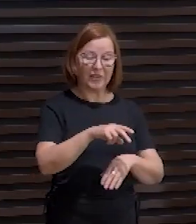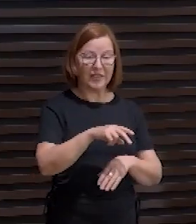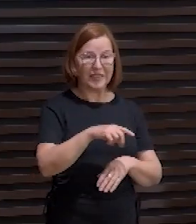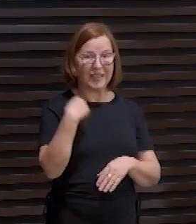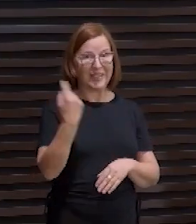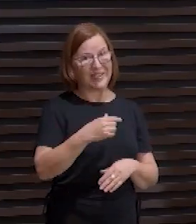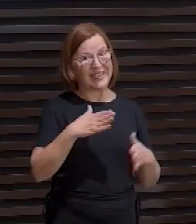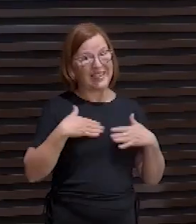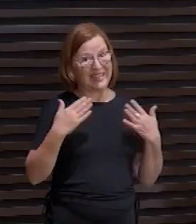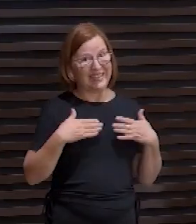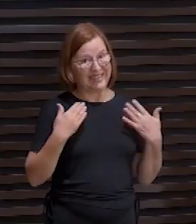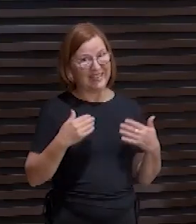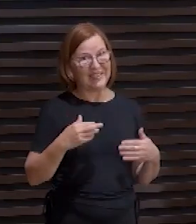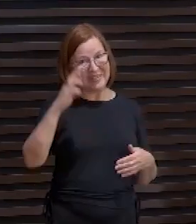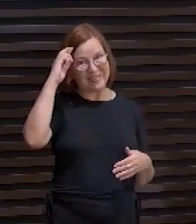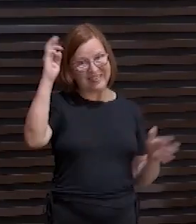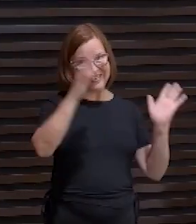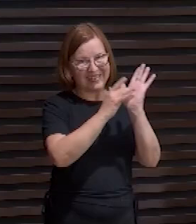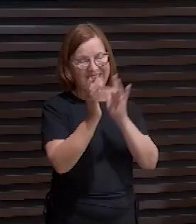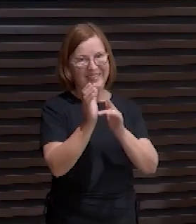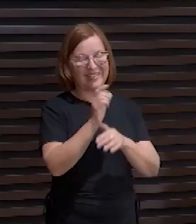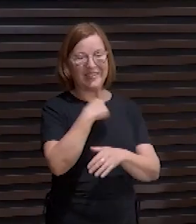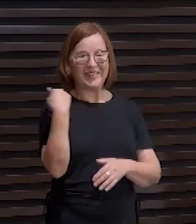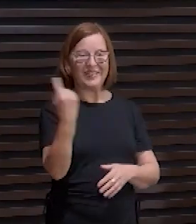Senhor Jesus nos reconcilia com o Pai, meu irmão.